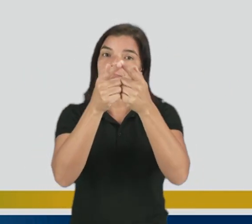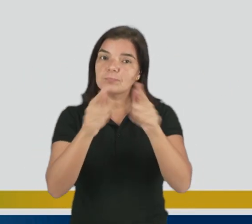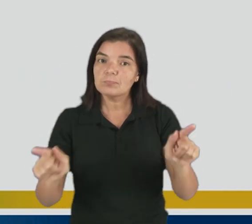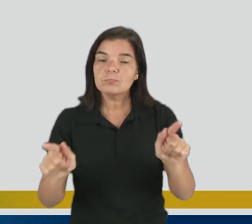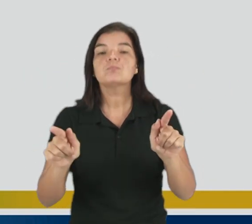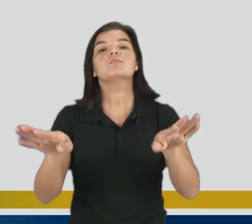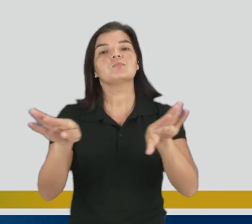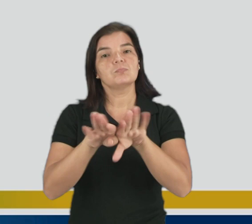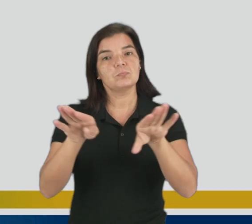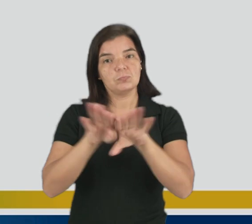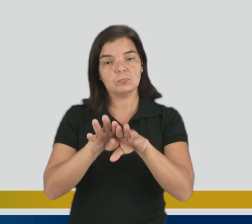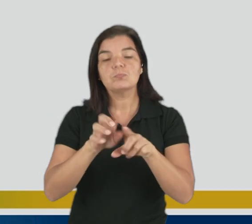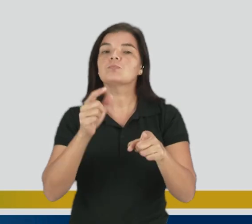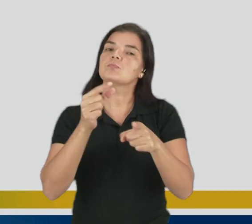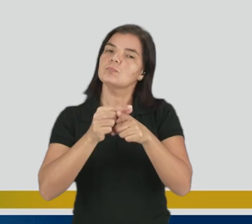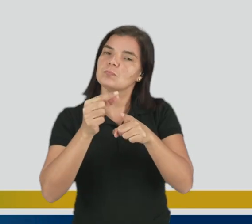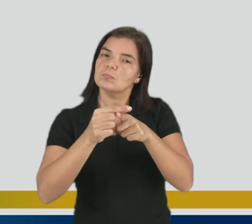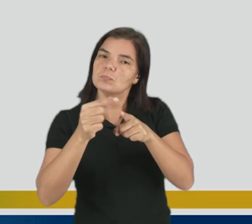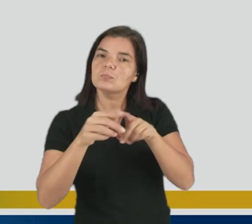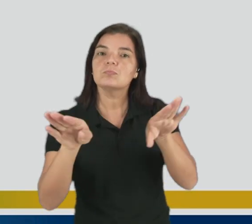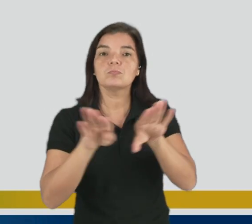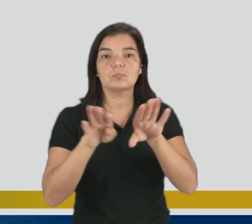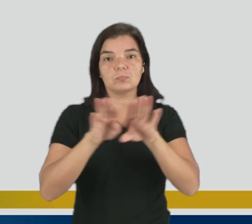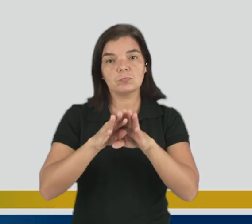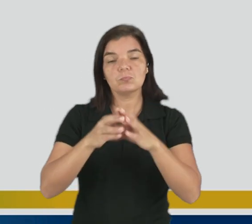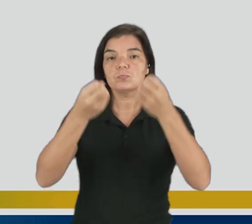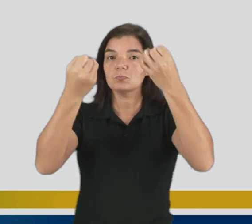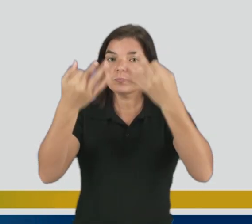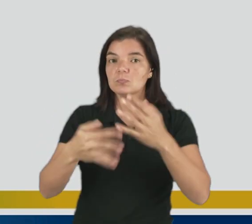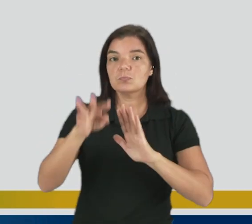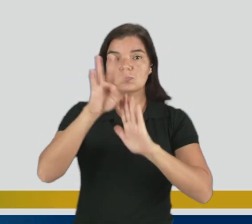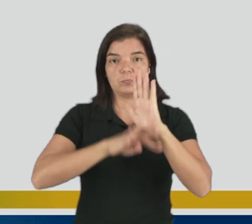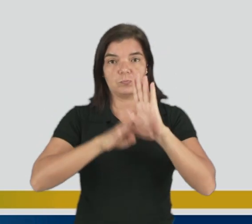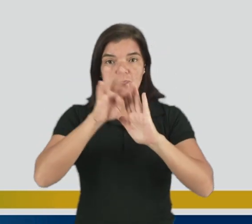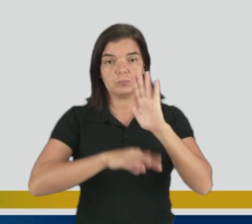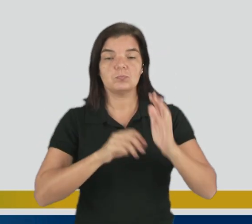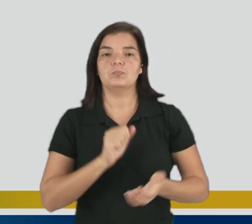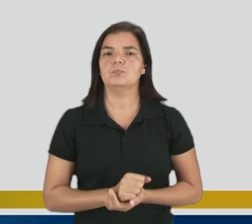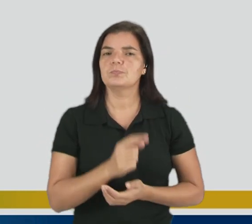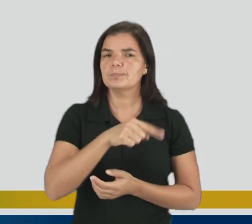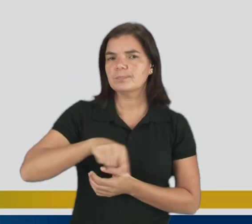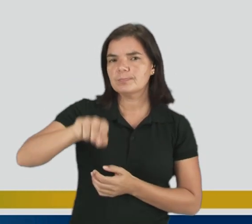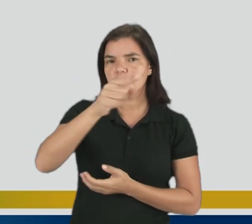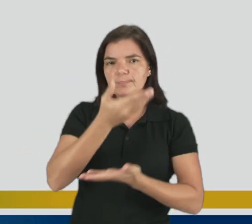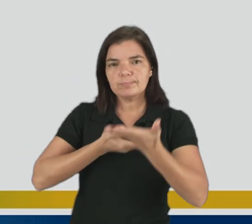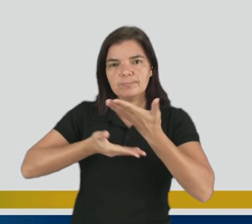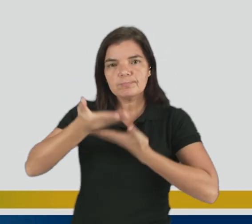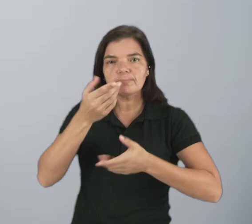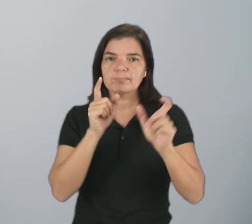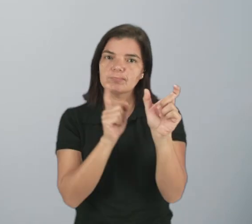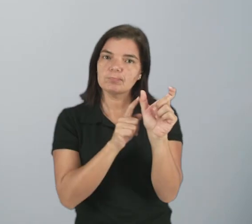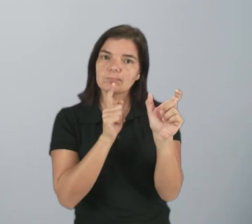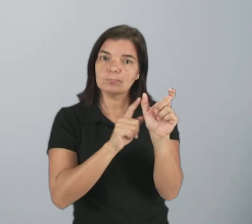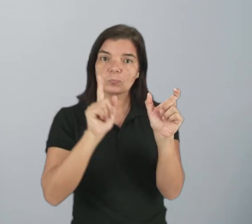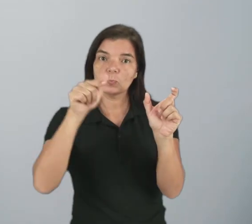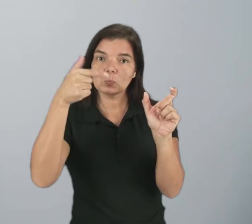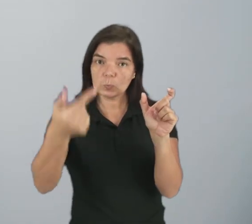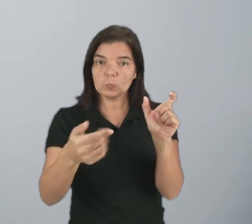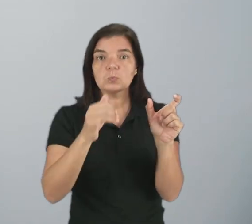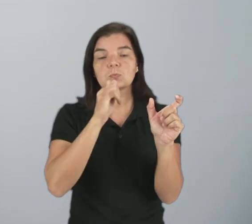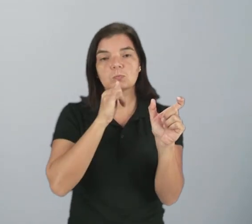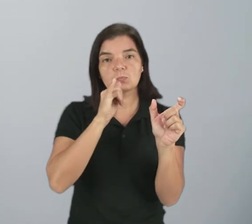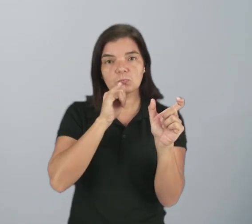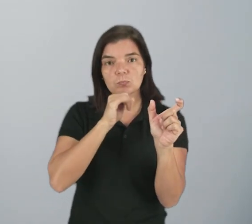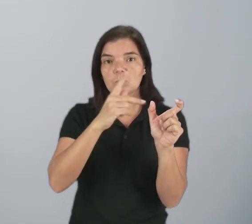gramaticais, semânticos e discursivos do texto. Eu vou traduzir isso para você para ficar mais simples. Quando você relaciona uma palavra com outra por meio